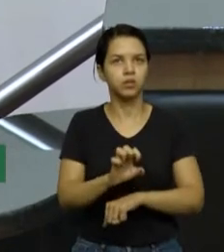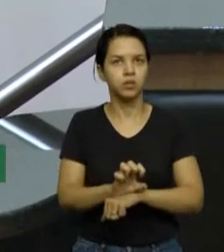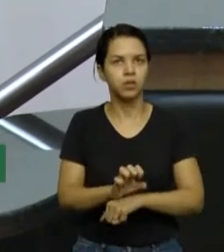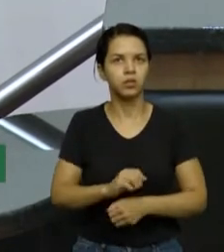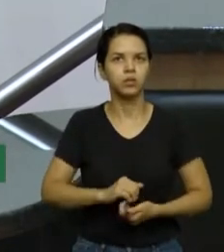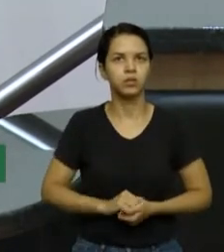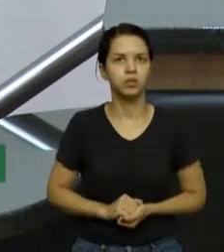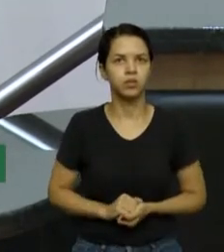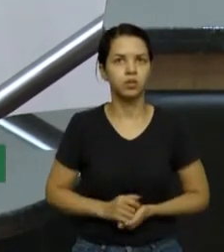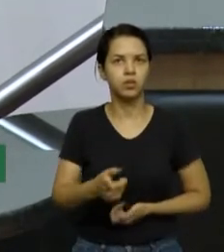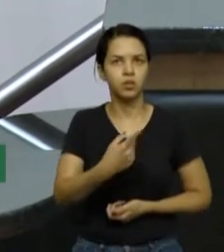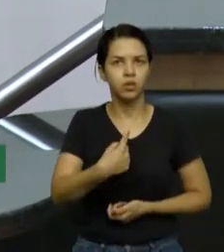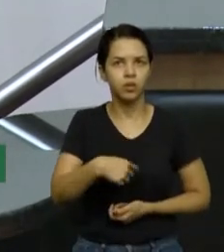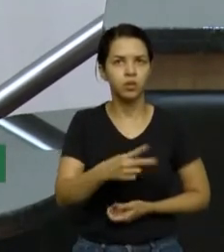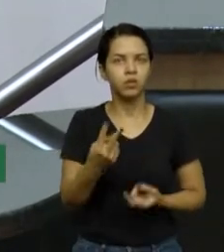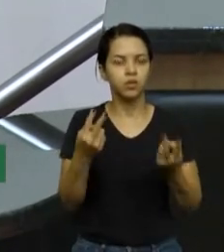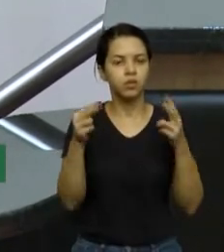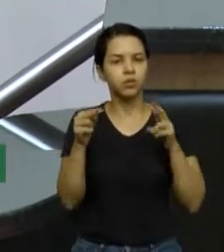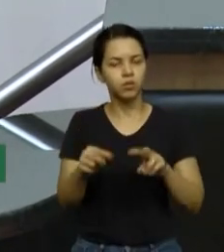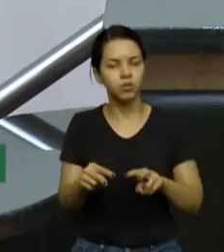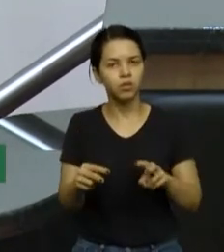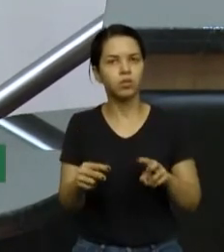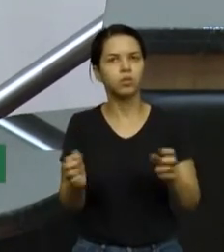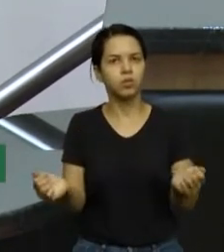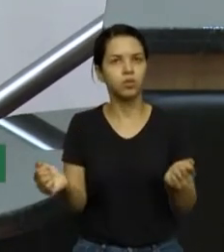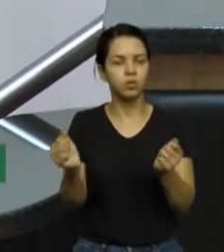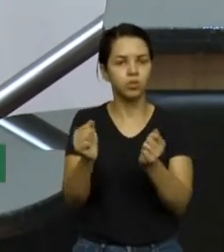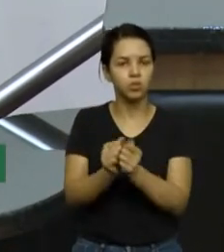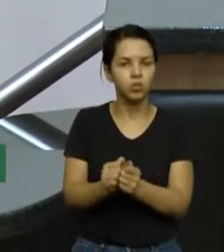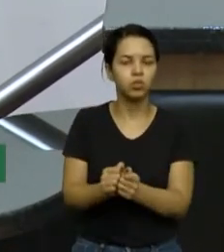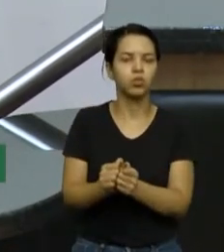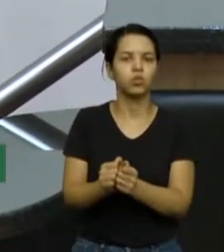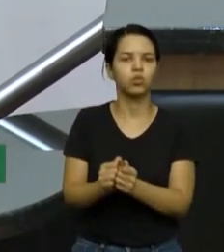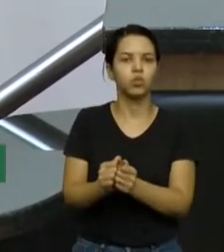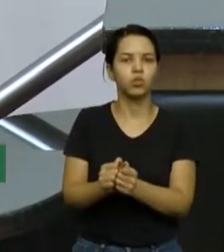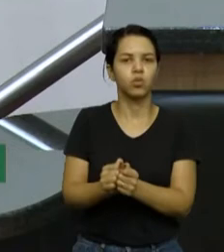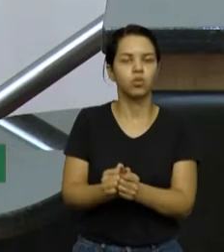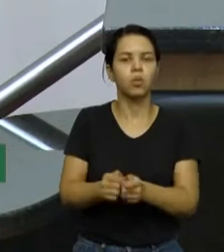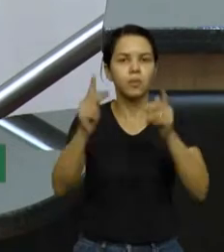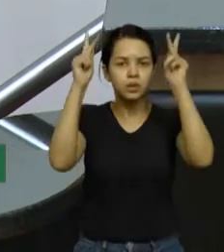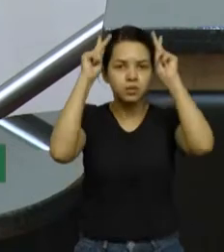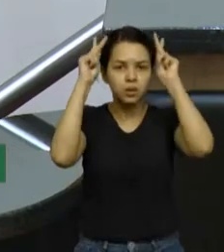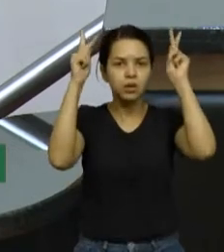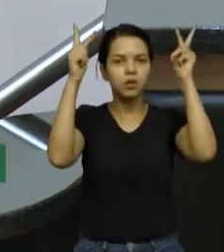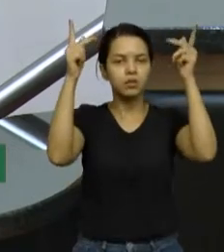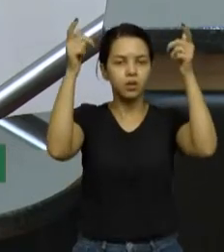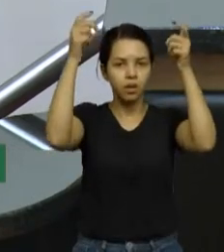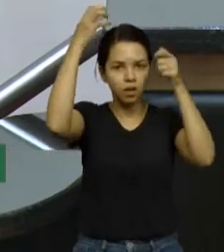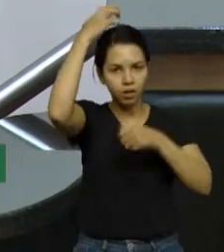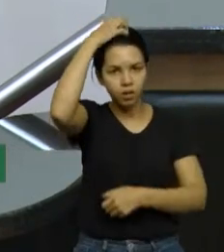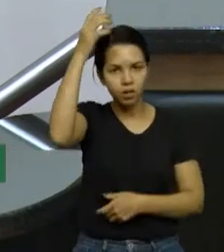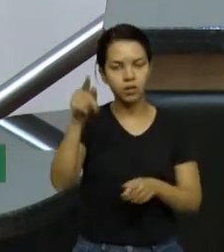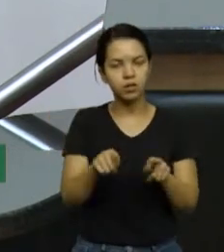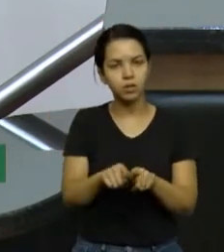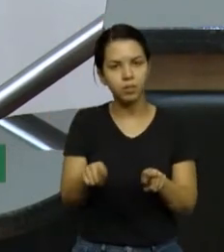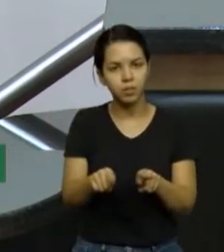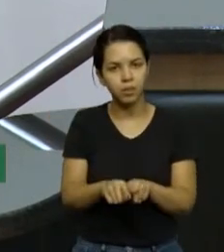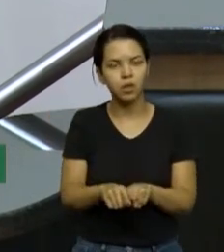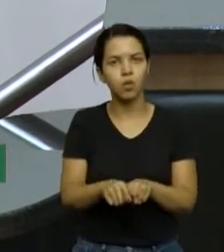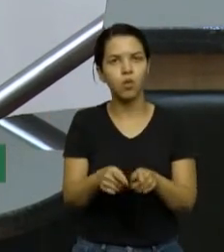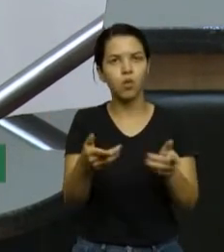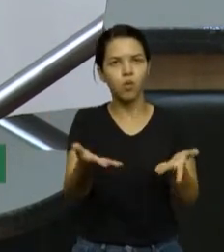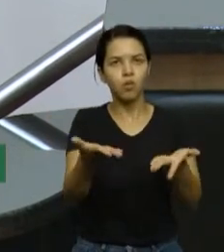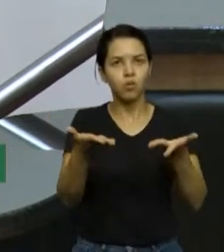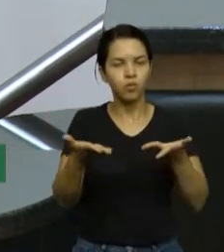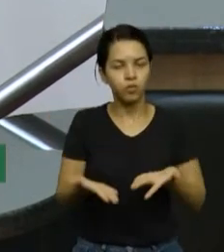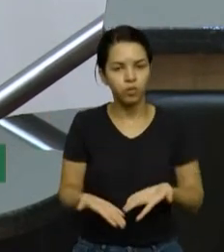nós viemos aqui, junto com as nossas princesas, a nossa rainha, nossas princesas, né, fazermos um convite muito especial